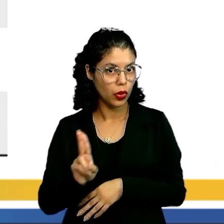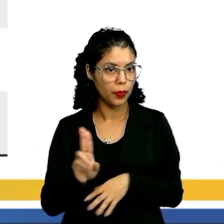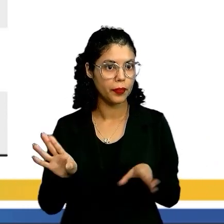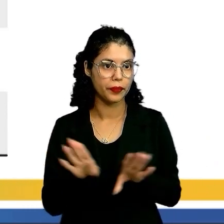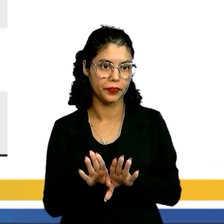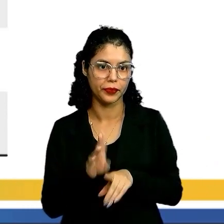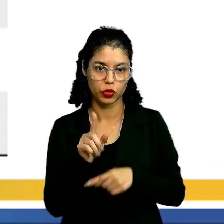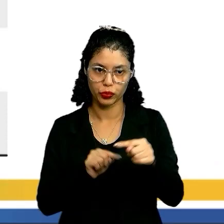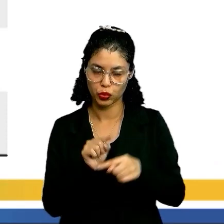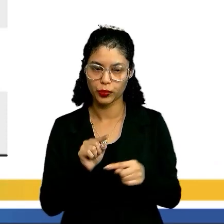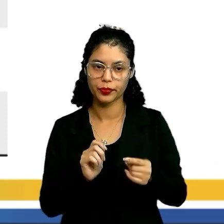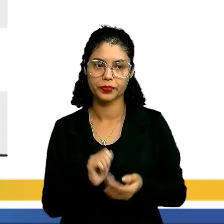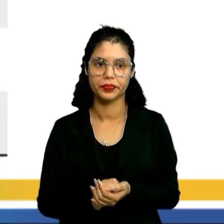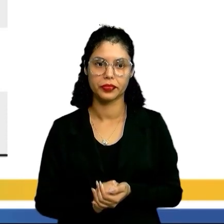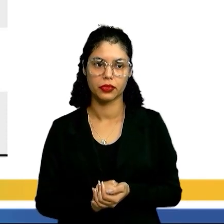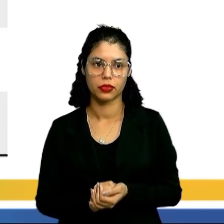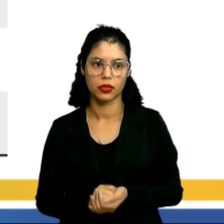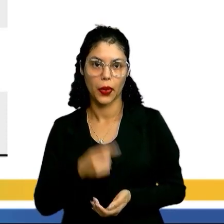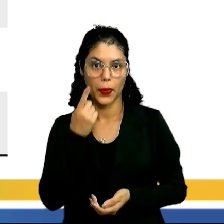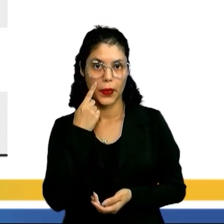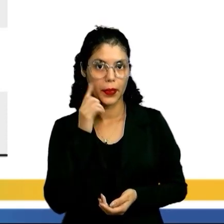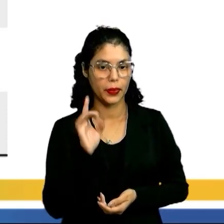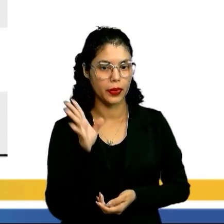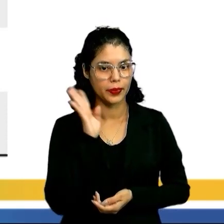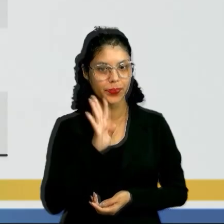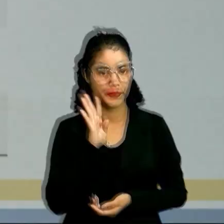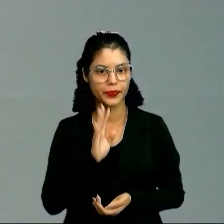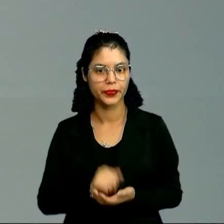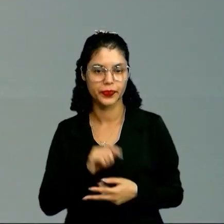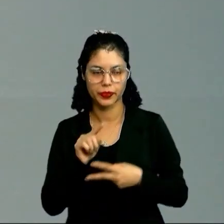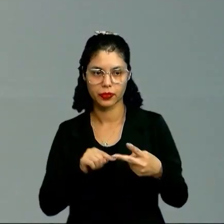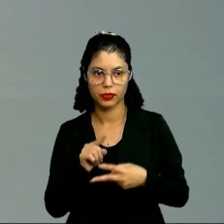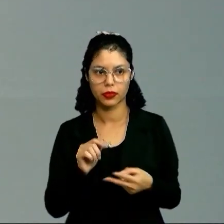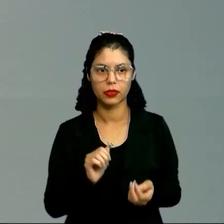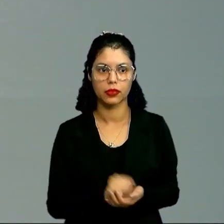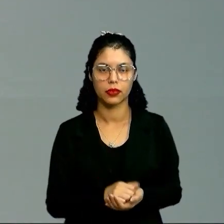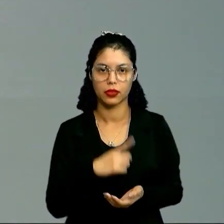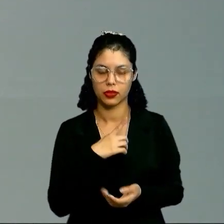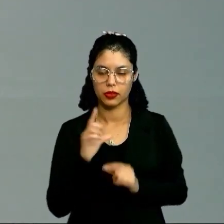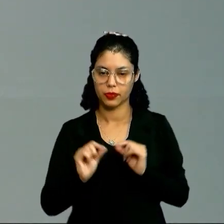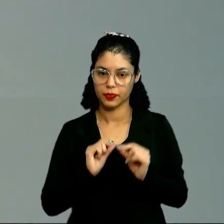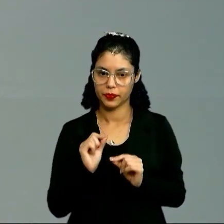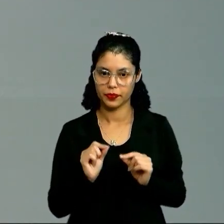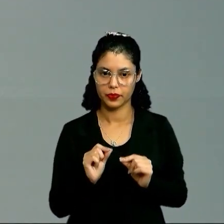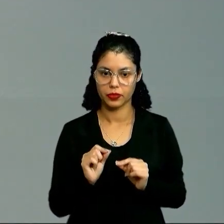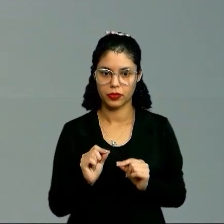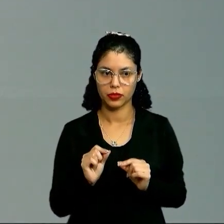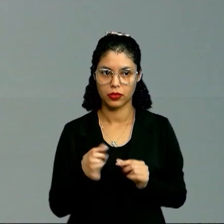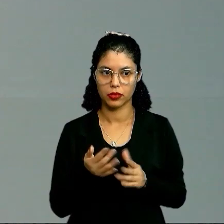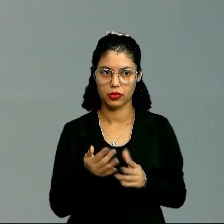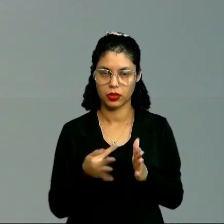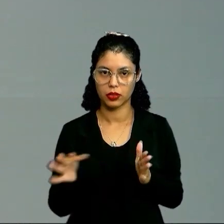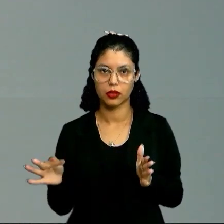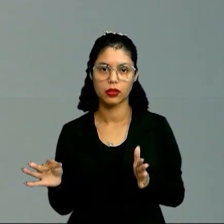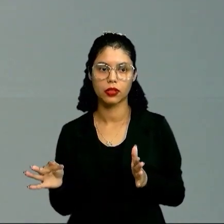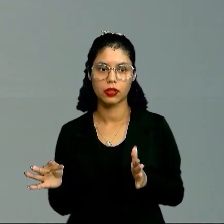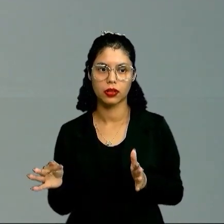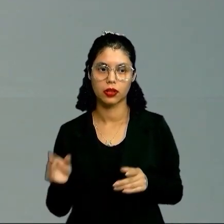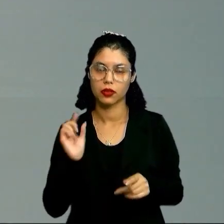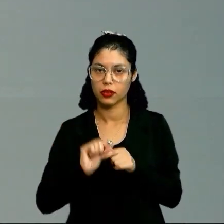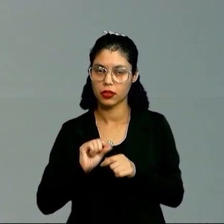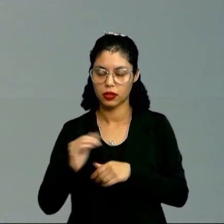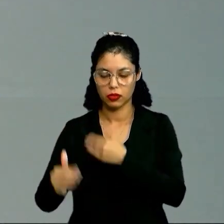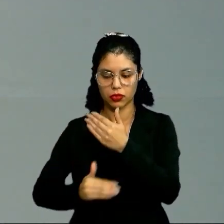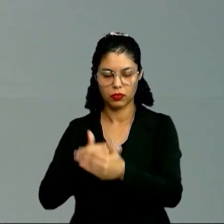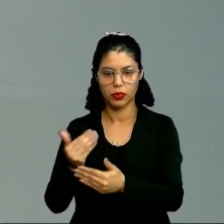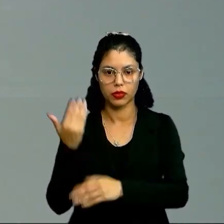cina é divisão, citocina. E olha só que interessante, as duas, pessoal, elas estão na função de fazer o